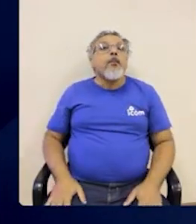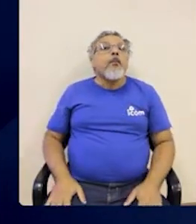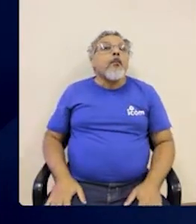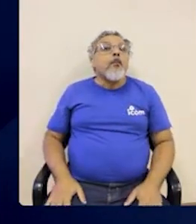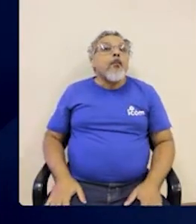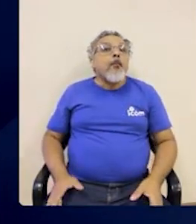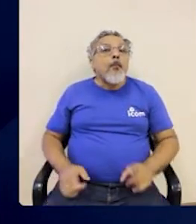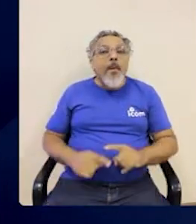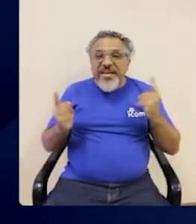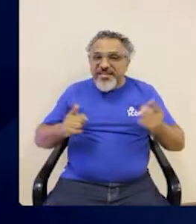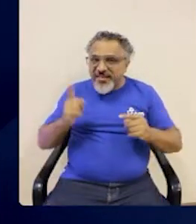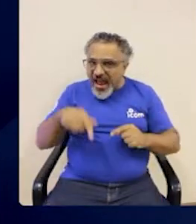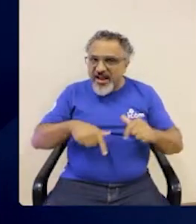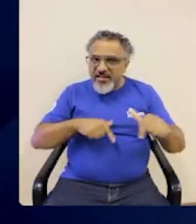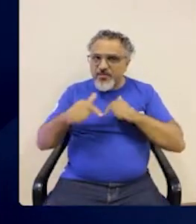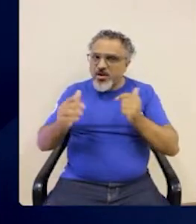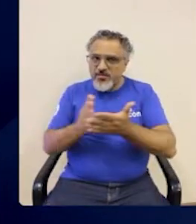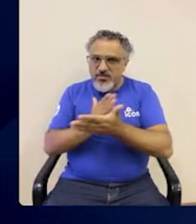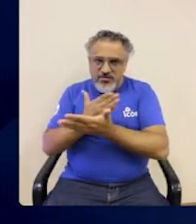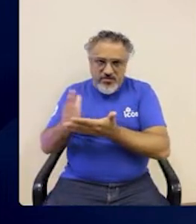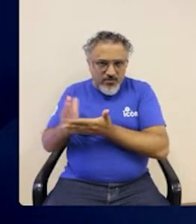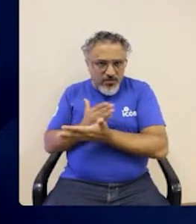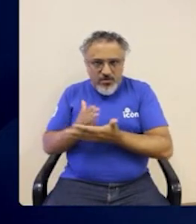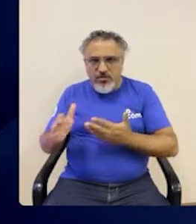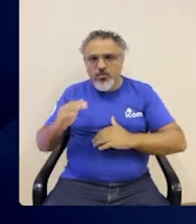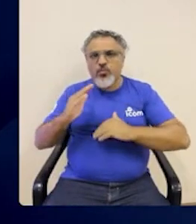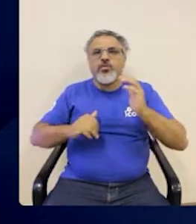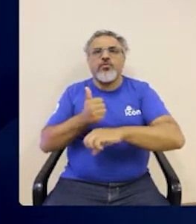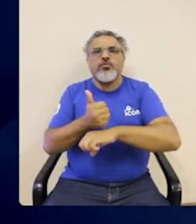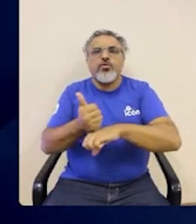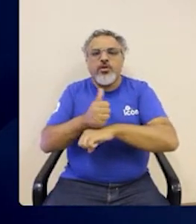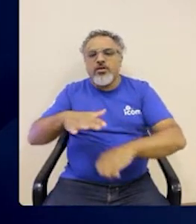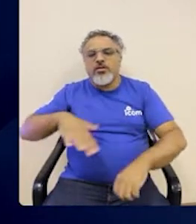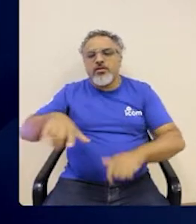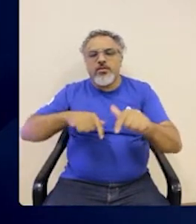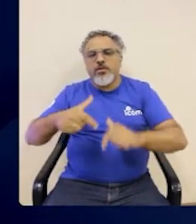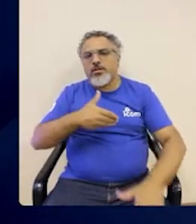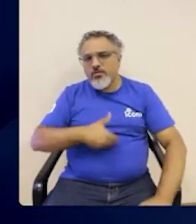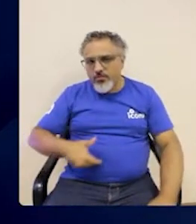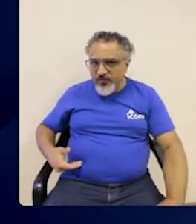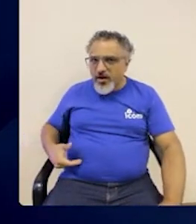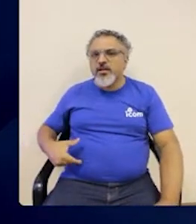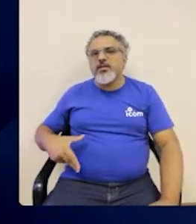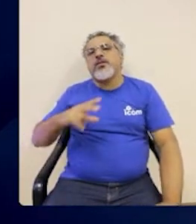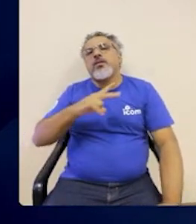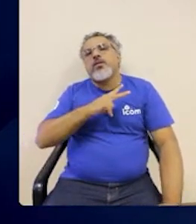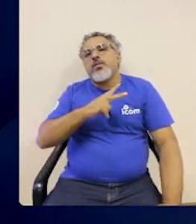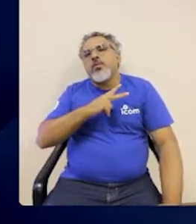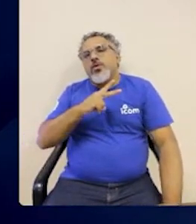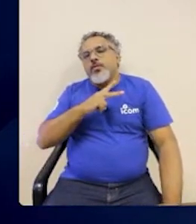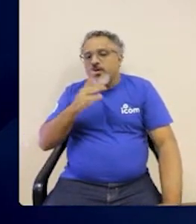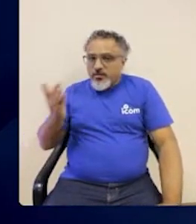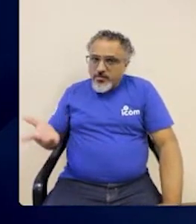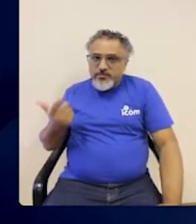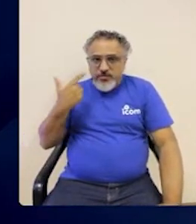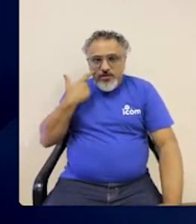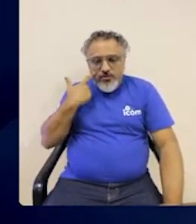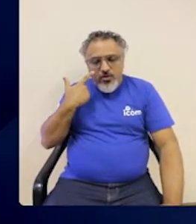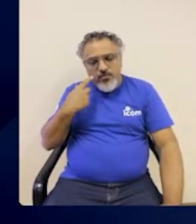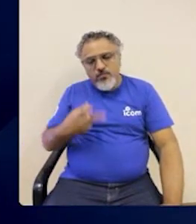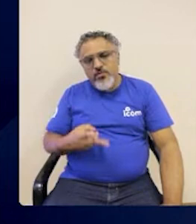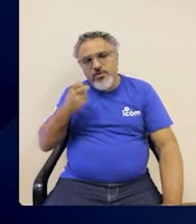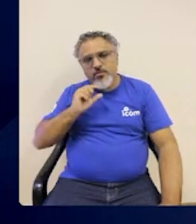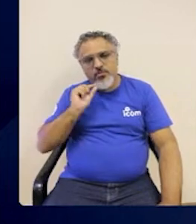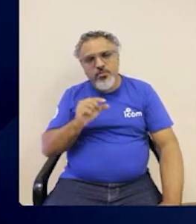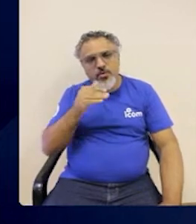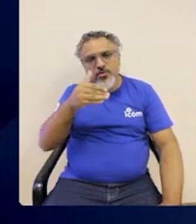não separaram, né, entre profissionais que trabalham no setor privado e no setor público, mas se a gente for olhar um pouco